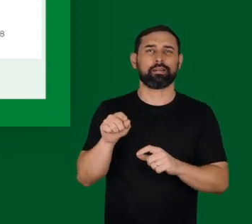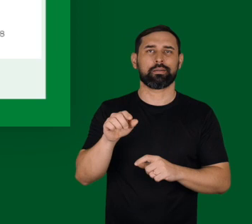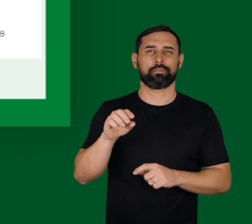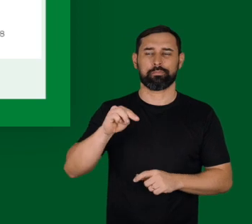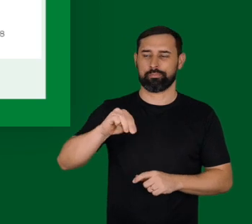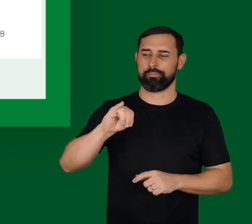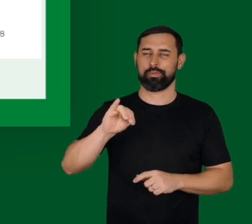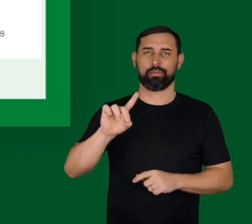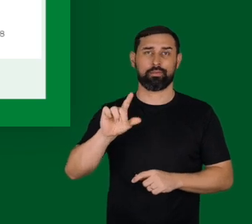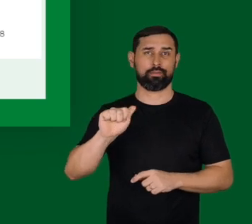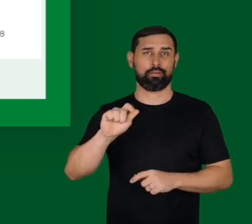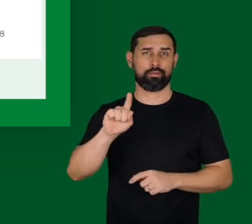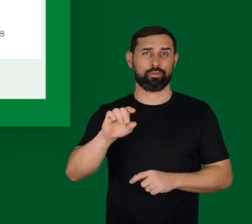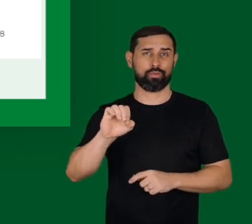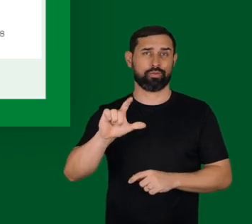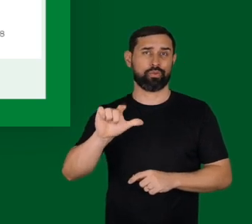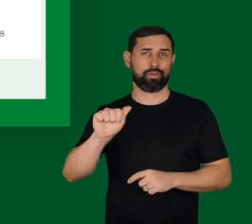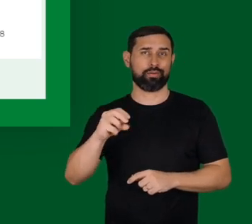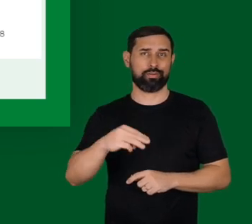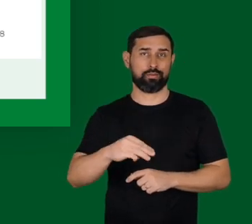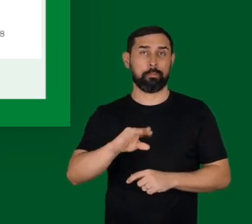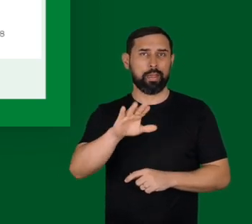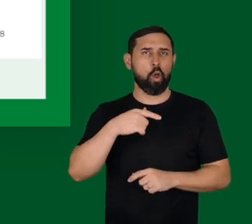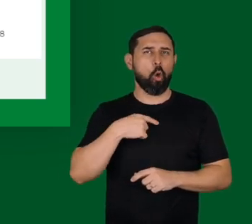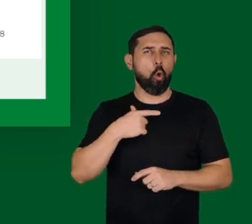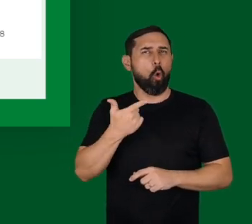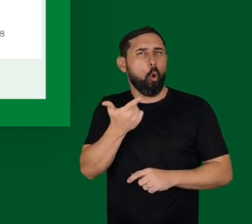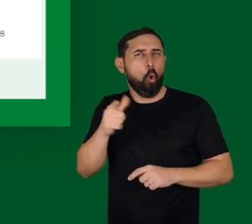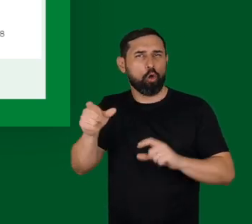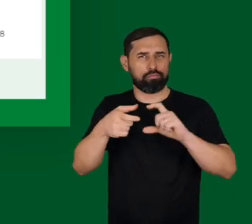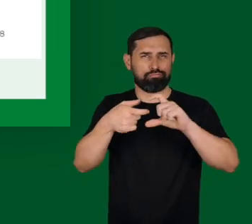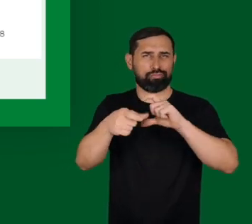midazolam de forma contínua, o propofol e a